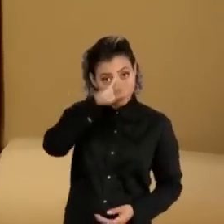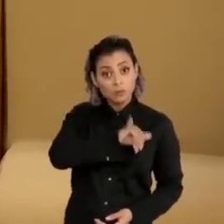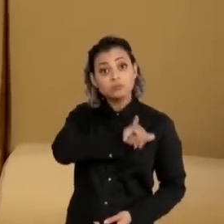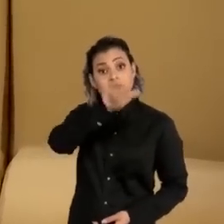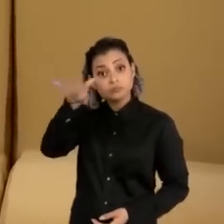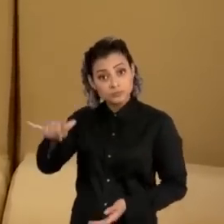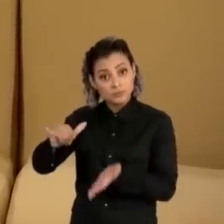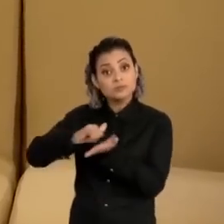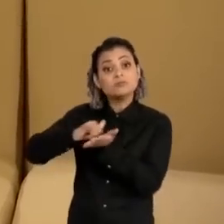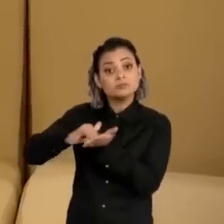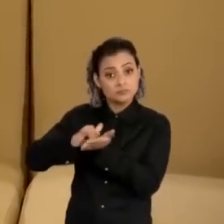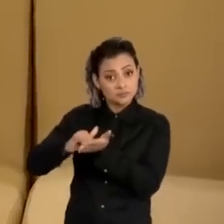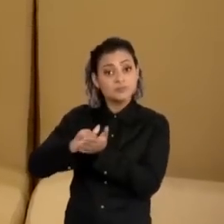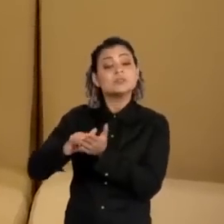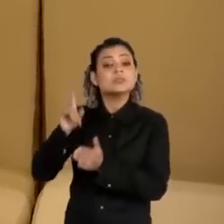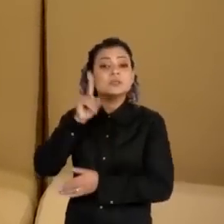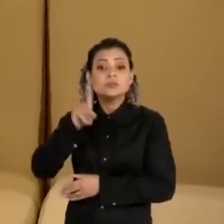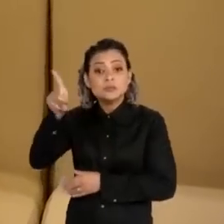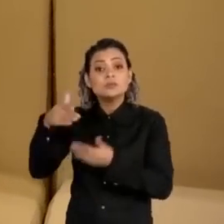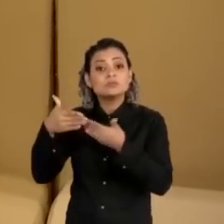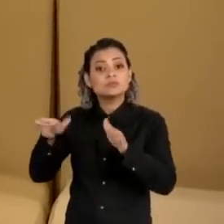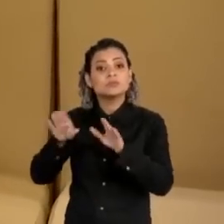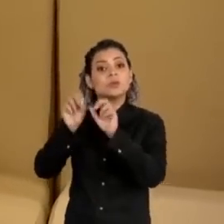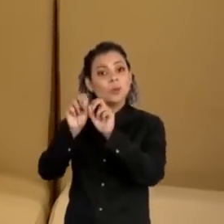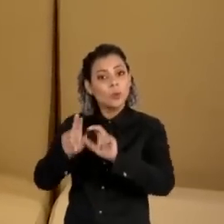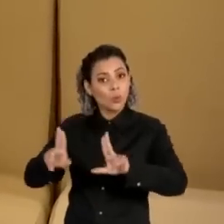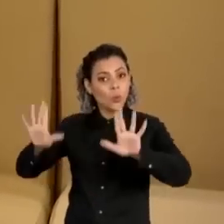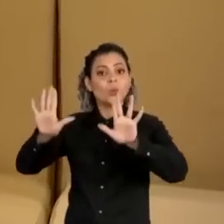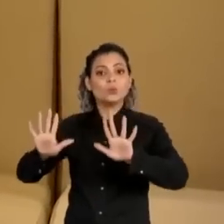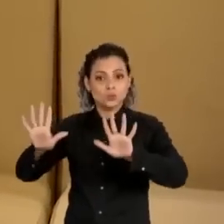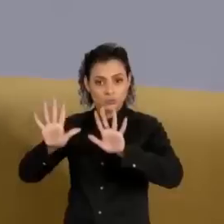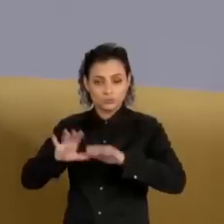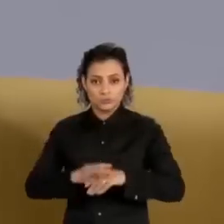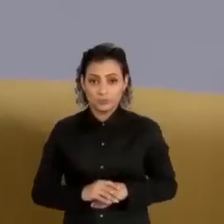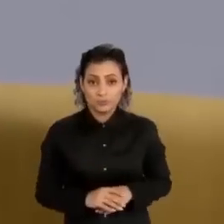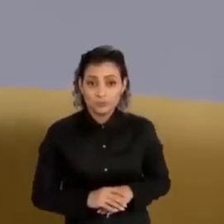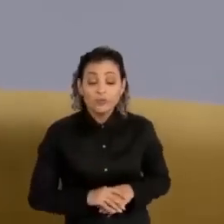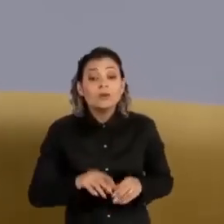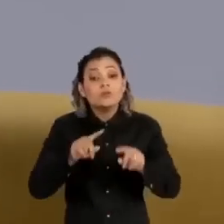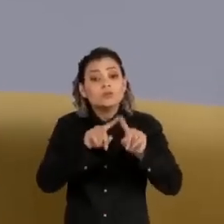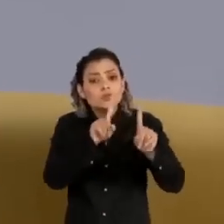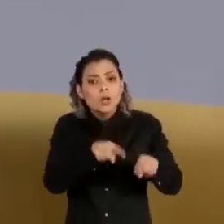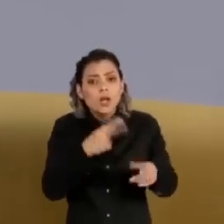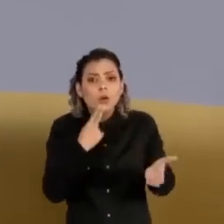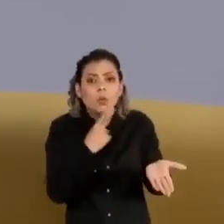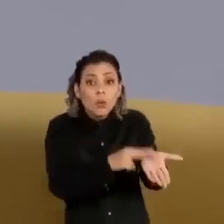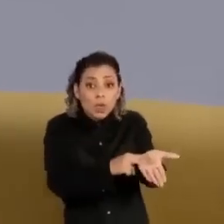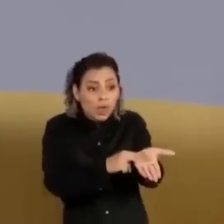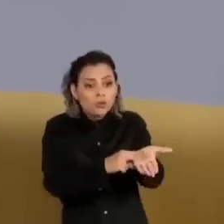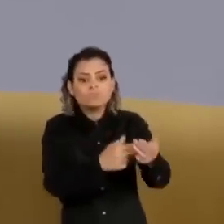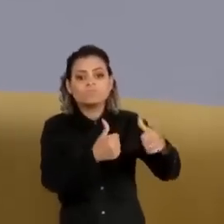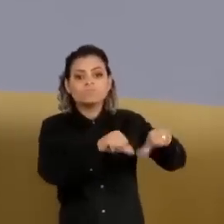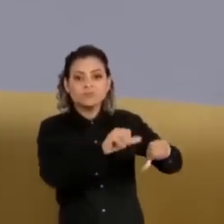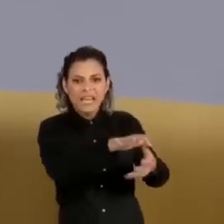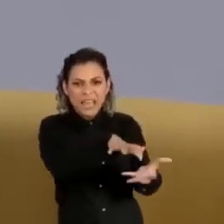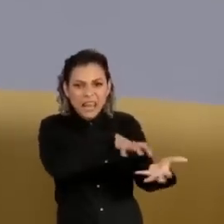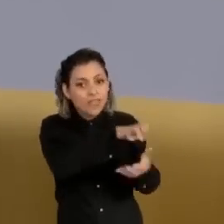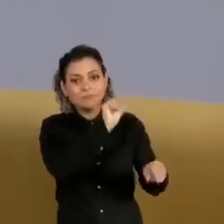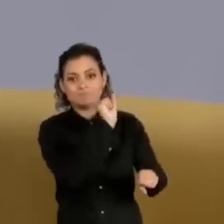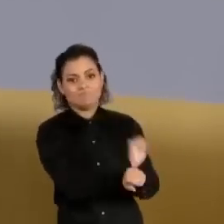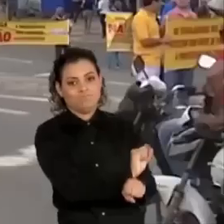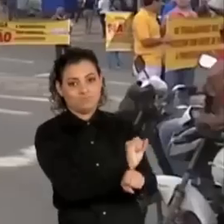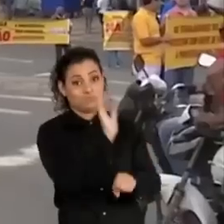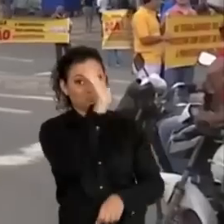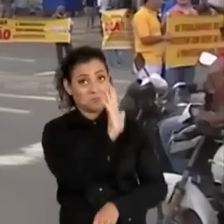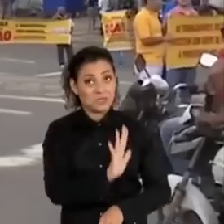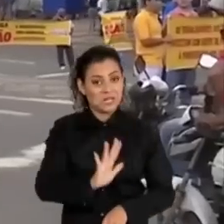aos Estados Unidos para a abertura da Assembleia Geral da ONU. Funcionários dos Correios suspendem paralisação em